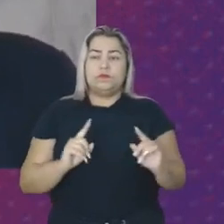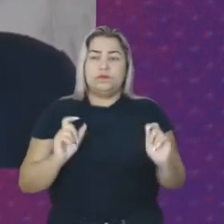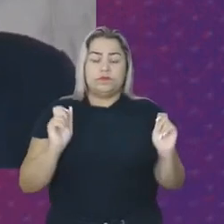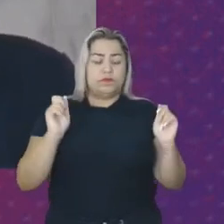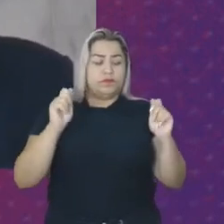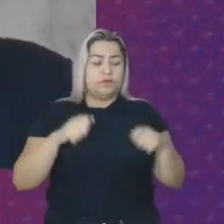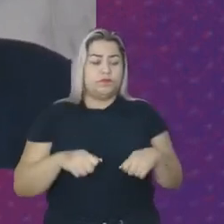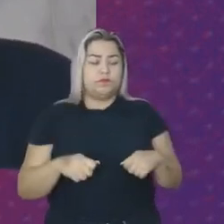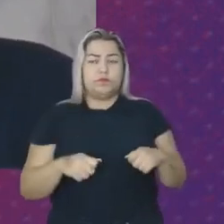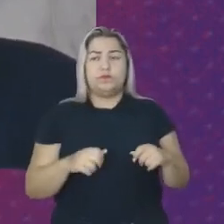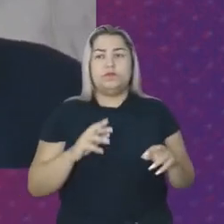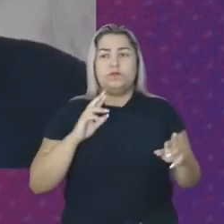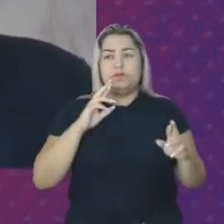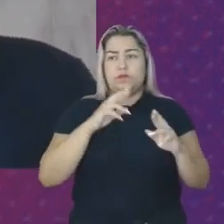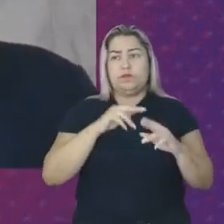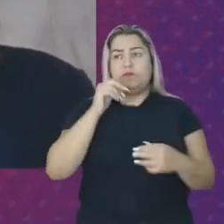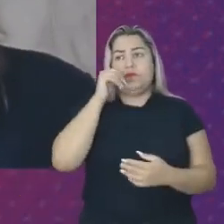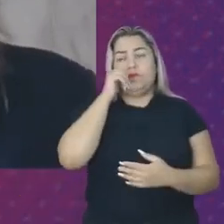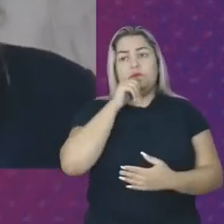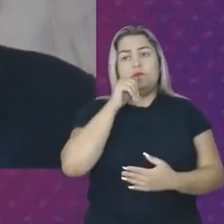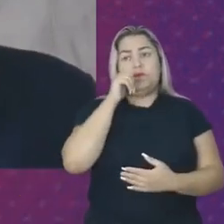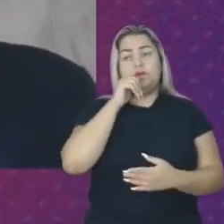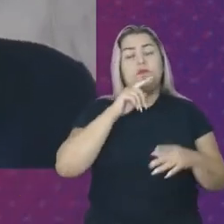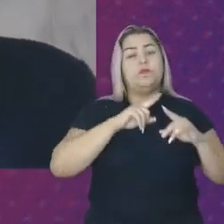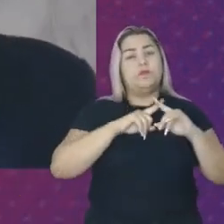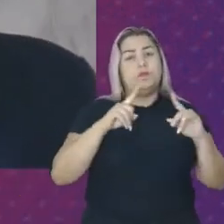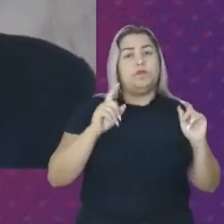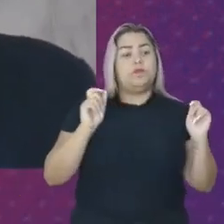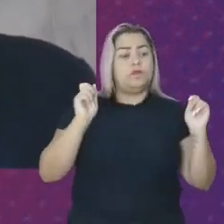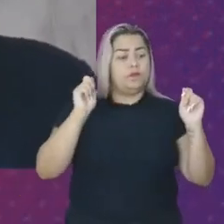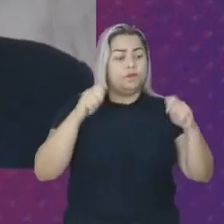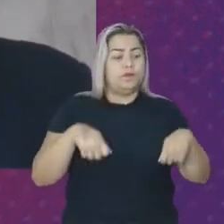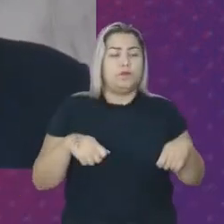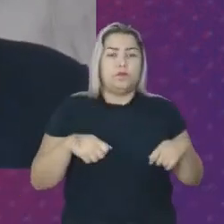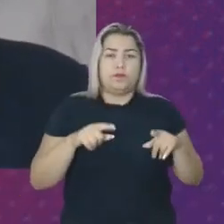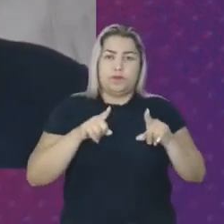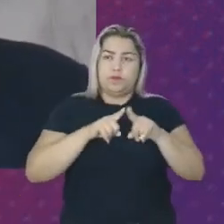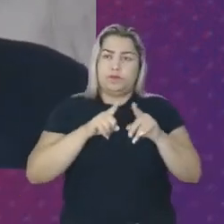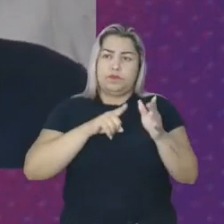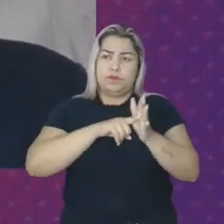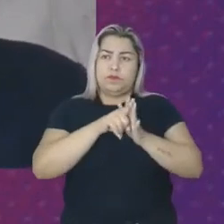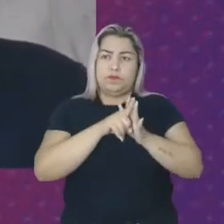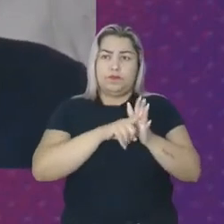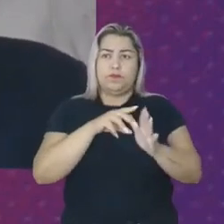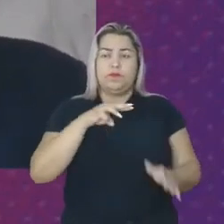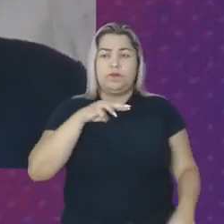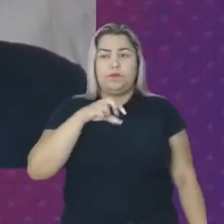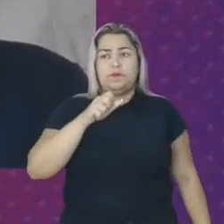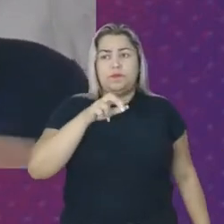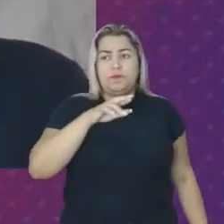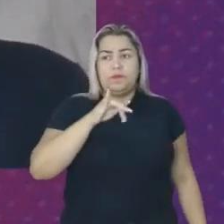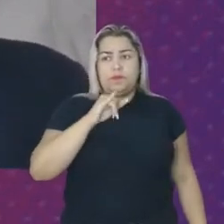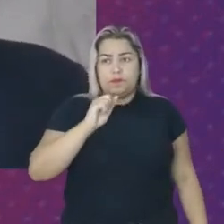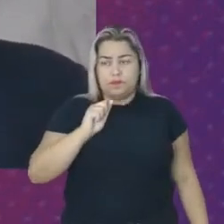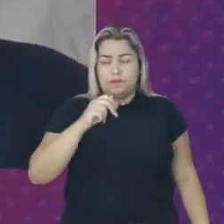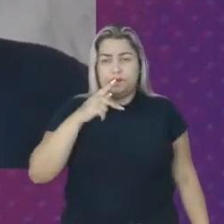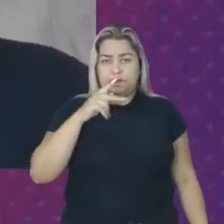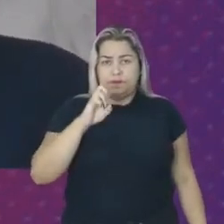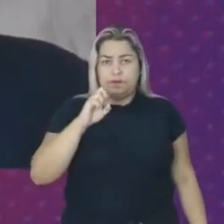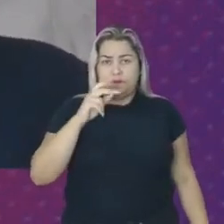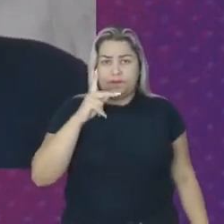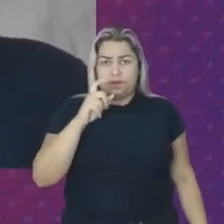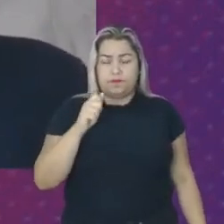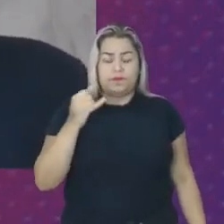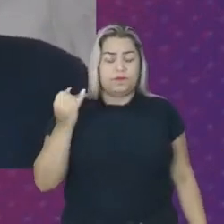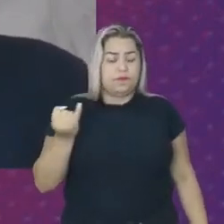de um centro de referência da mulher, mas precisam de uma Patrulha Maria da Penha. Então, isso é